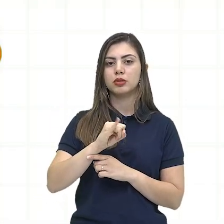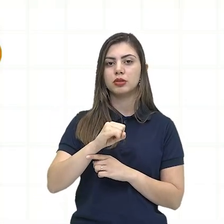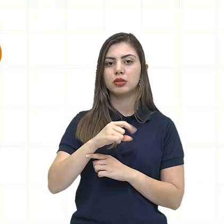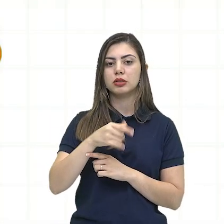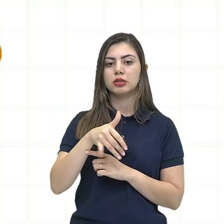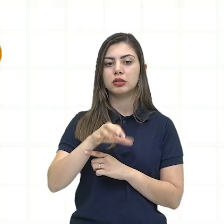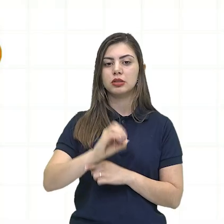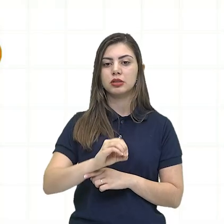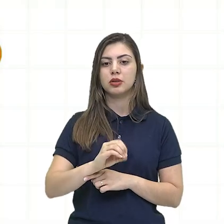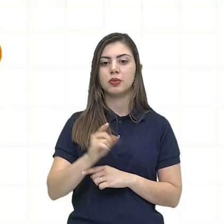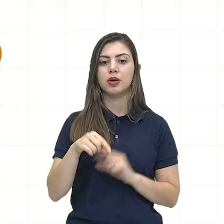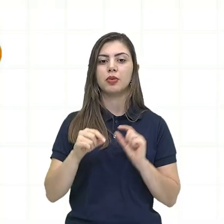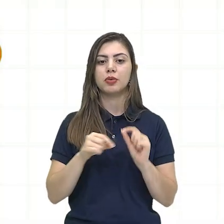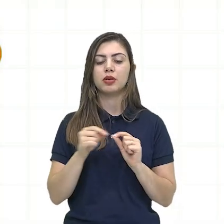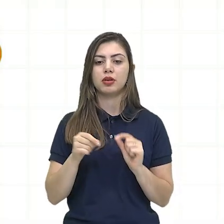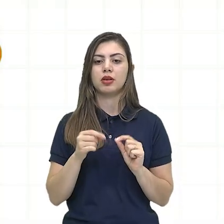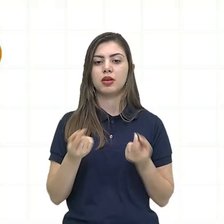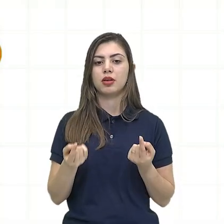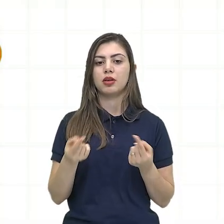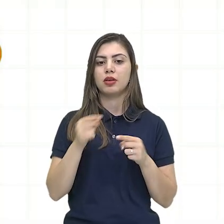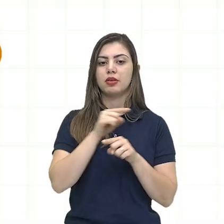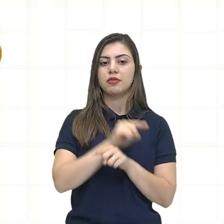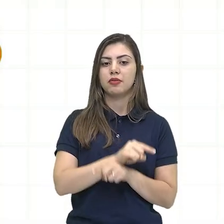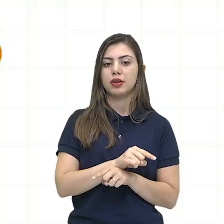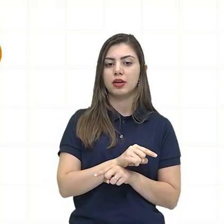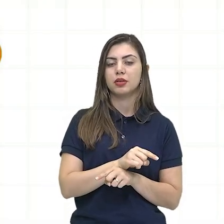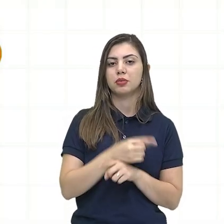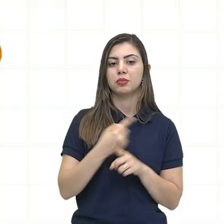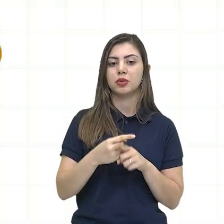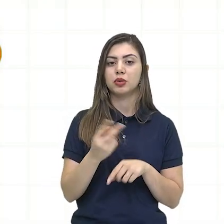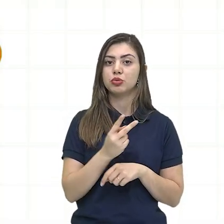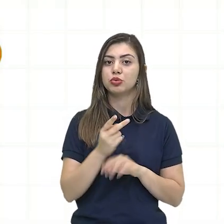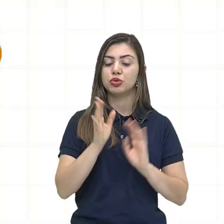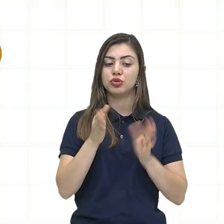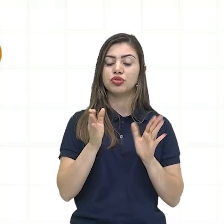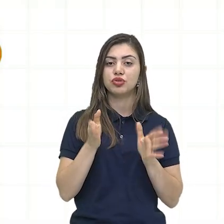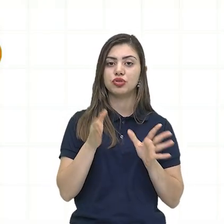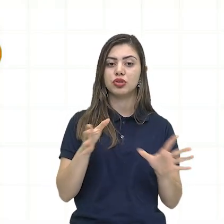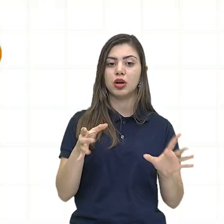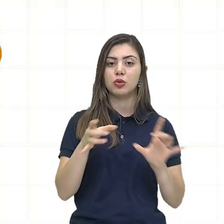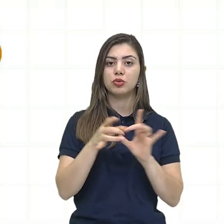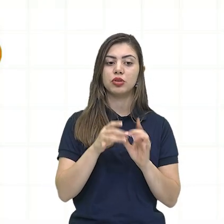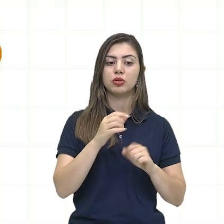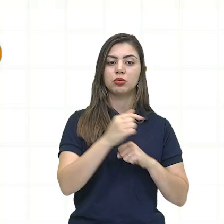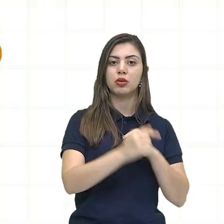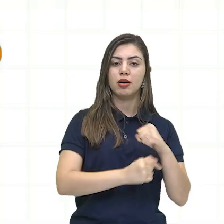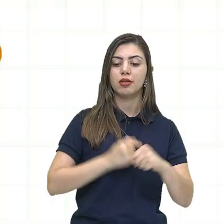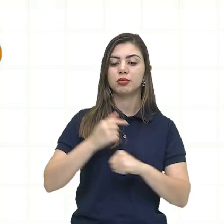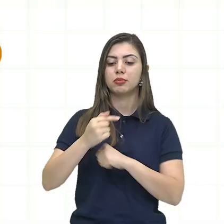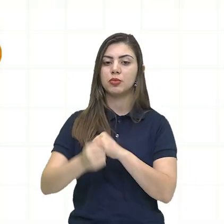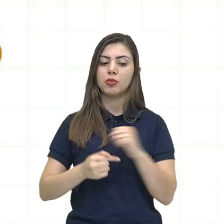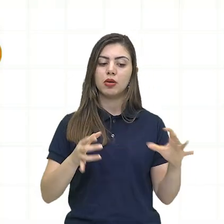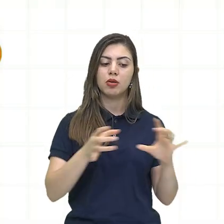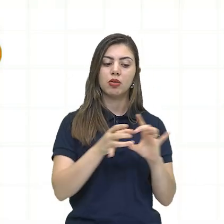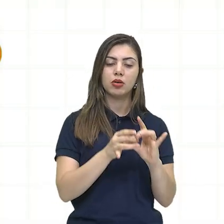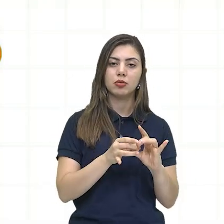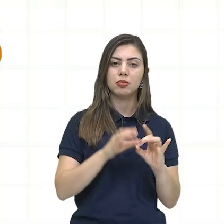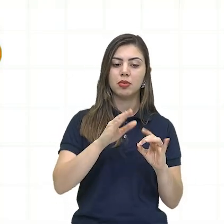a função contrária, né? Os elementos estão unidos, os átomos estão unidos, eles vão